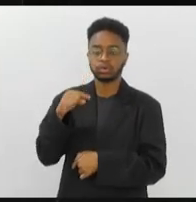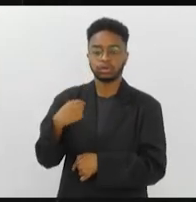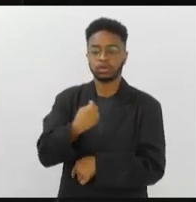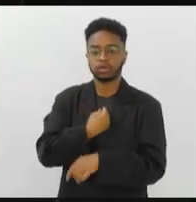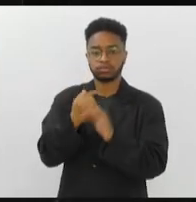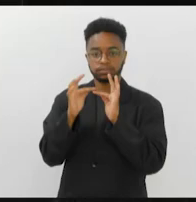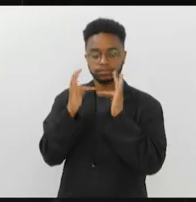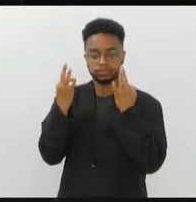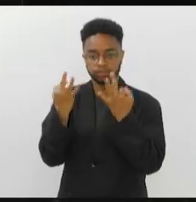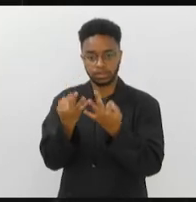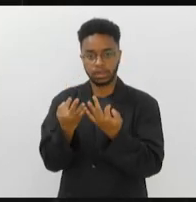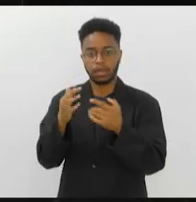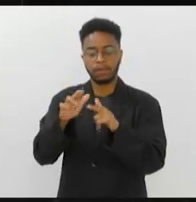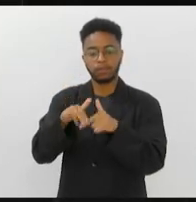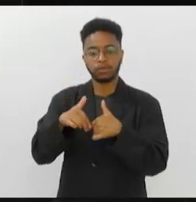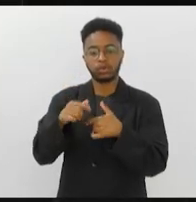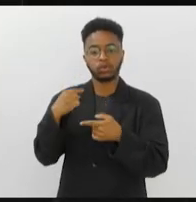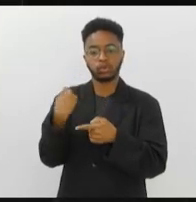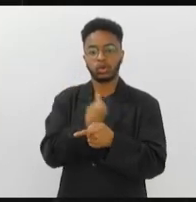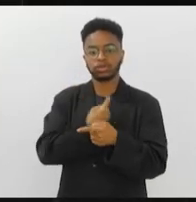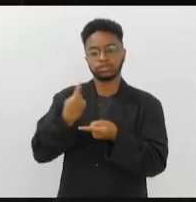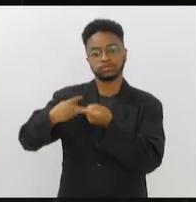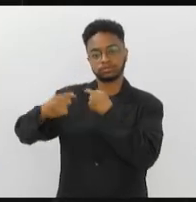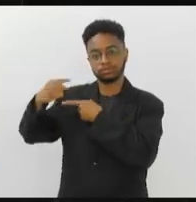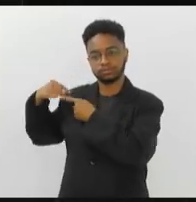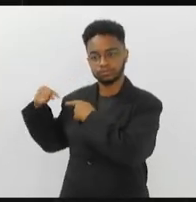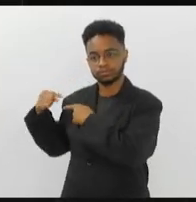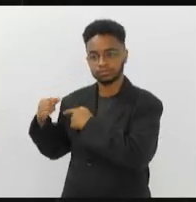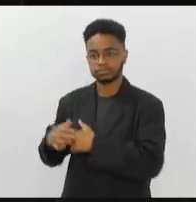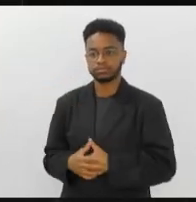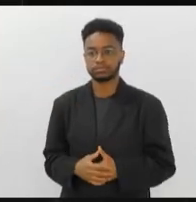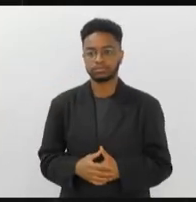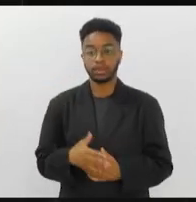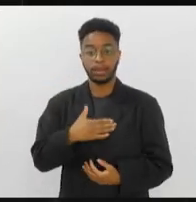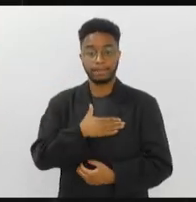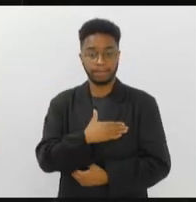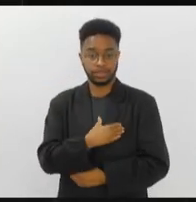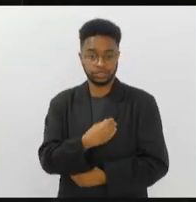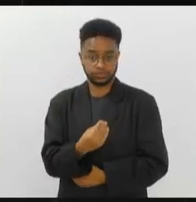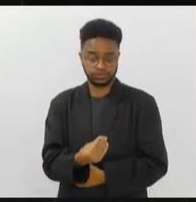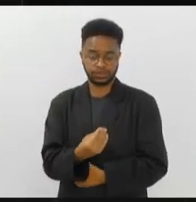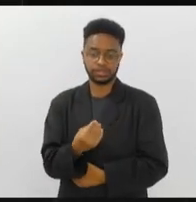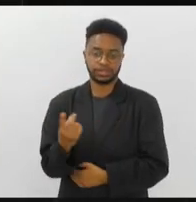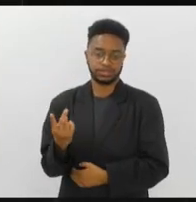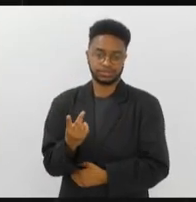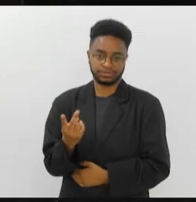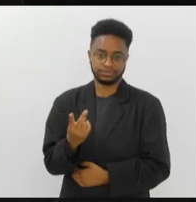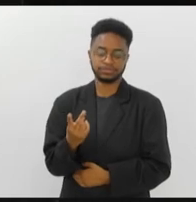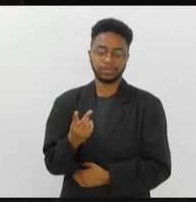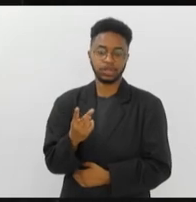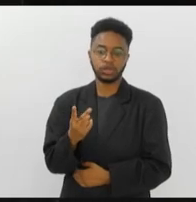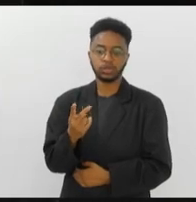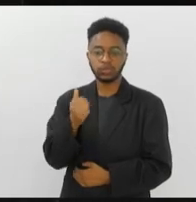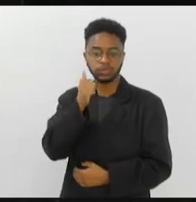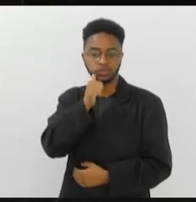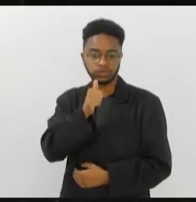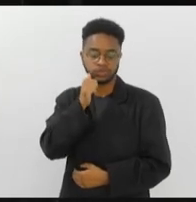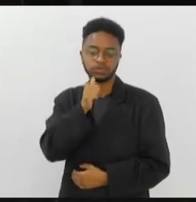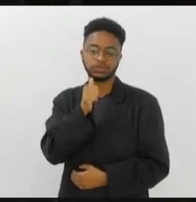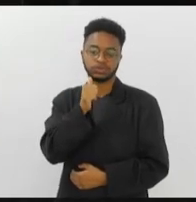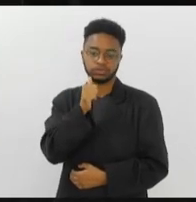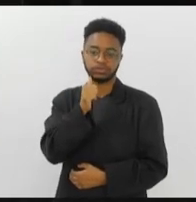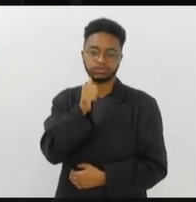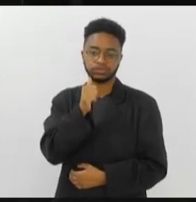da nossa família, da nossa ancestralidade. As minhas filhas incríveis, duas mulheres, duas